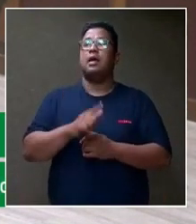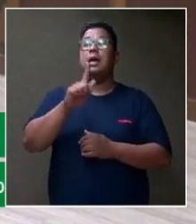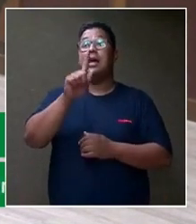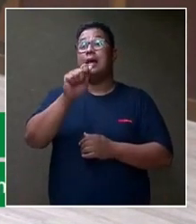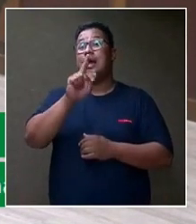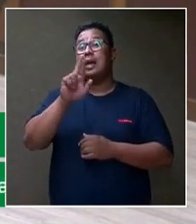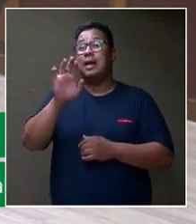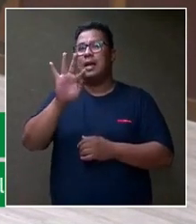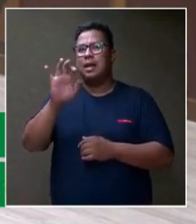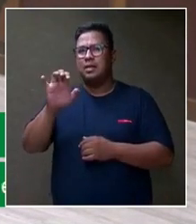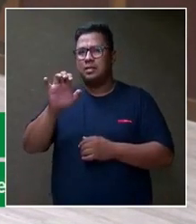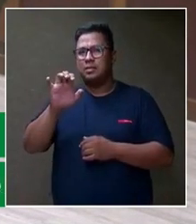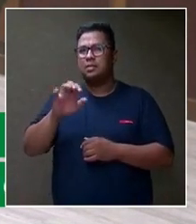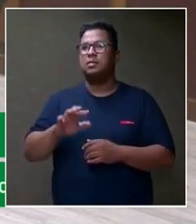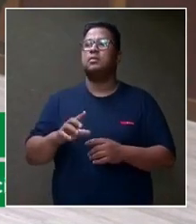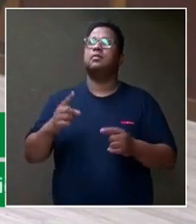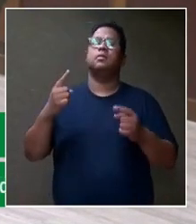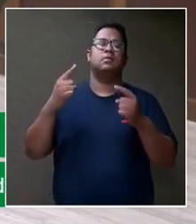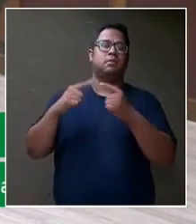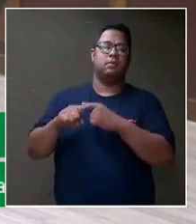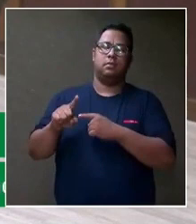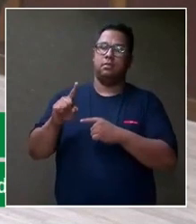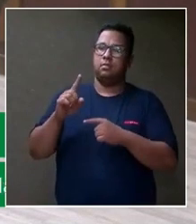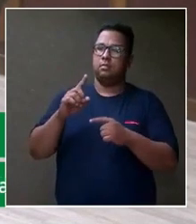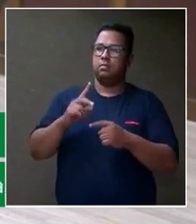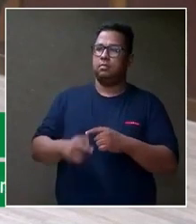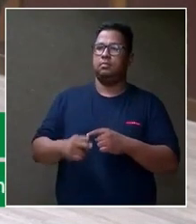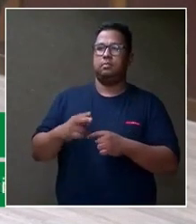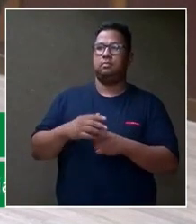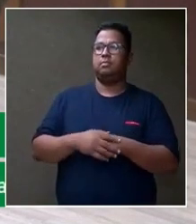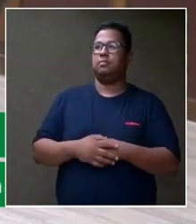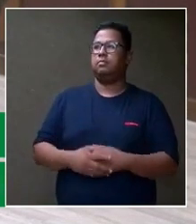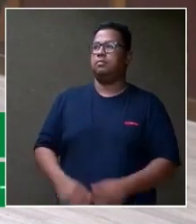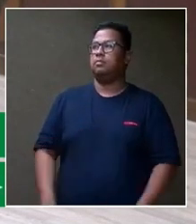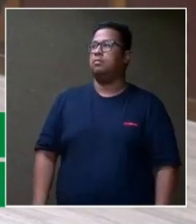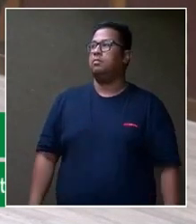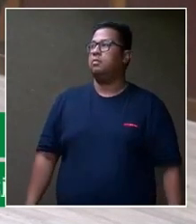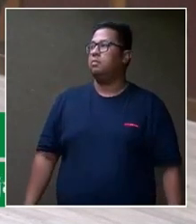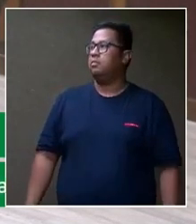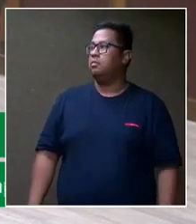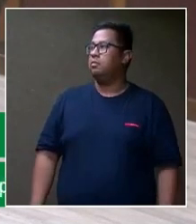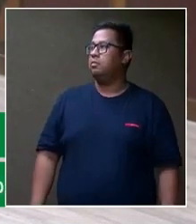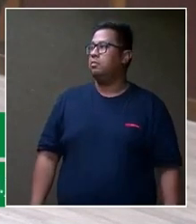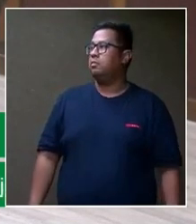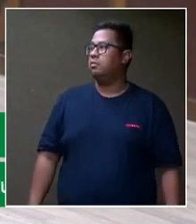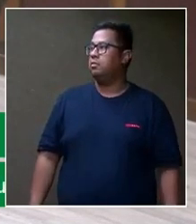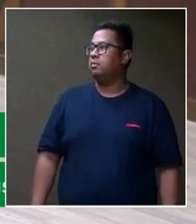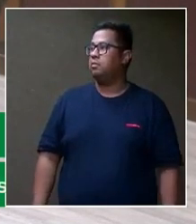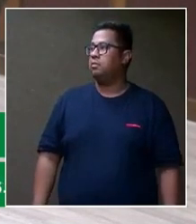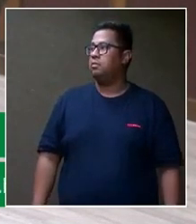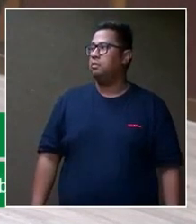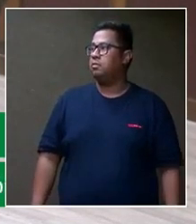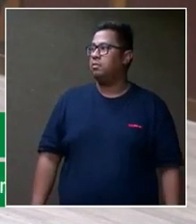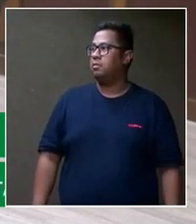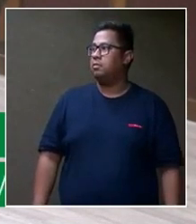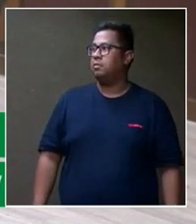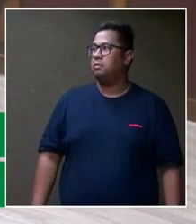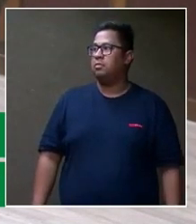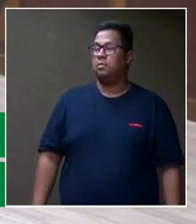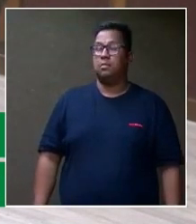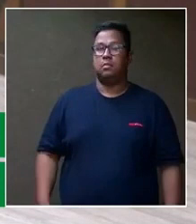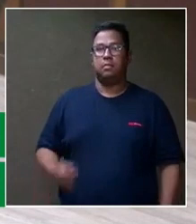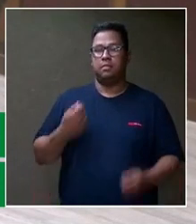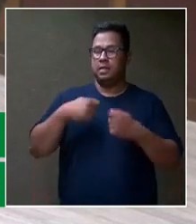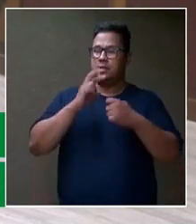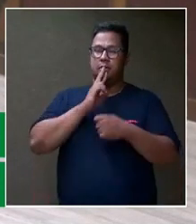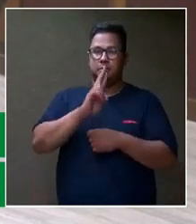Garrete deixou o Rafael... Indefiro a pergunta. Consignata, excelência. Não sei dizer. Pela impertinência. A senhora não precisa responder. O senhor tem